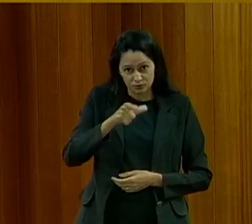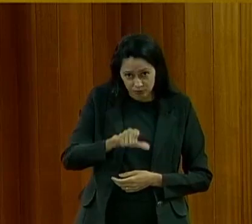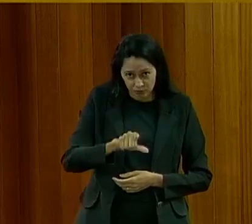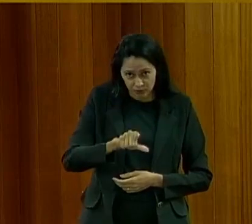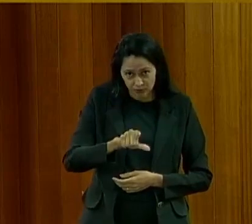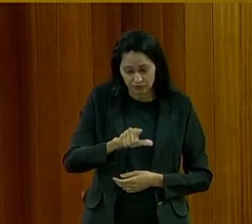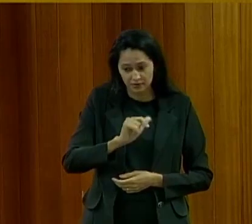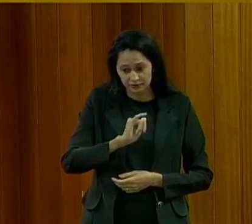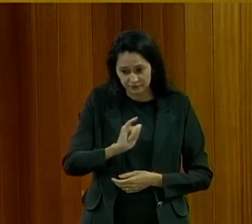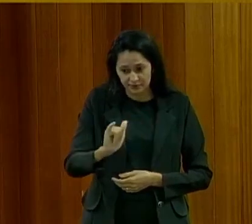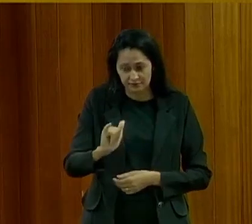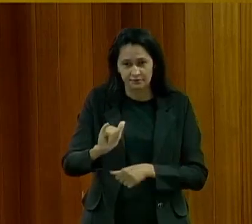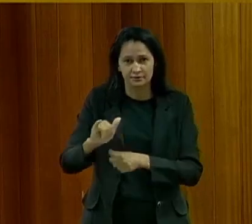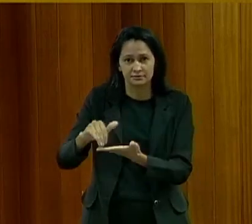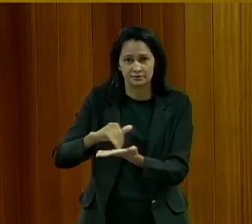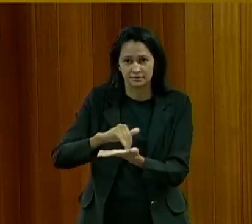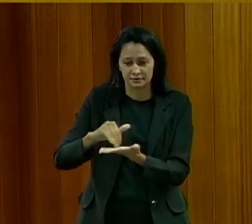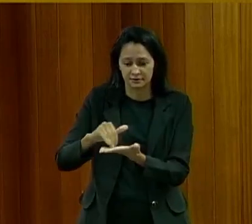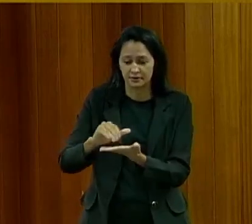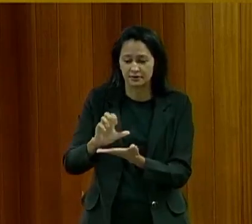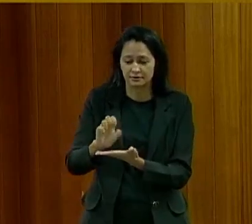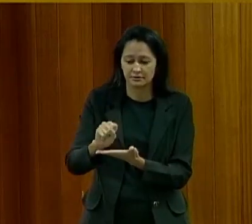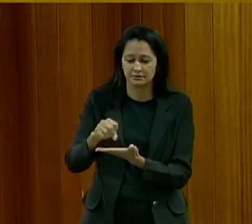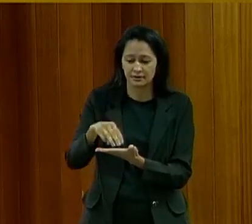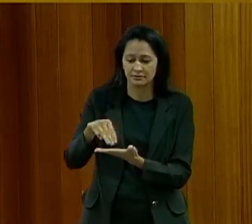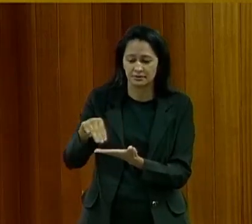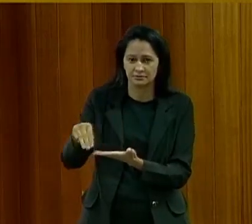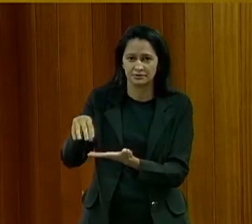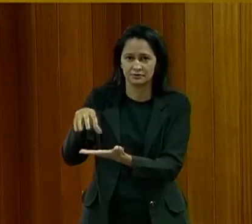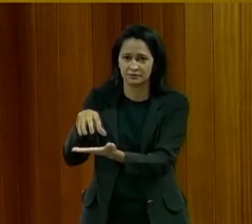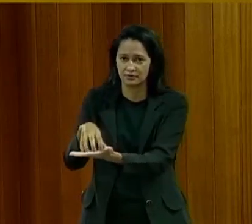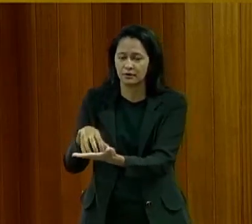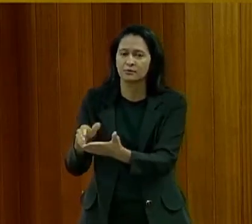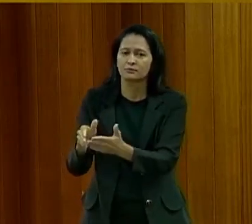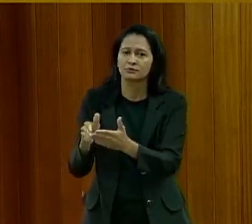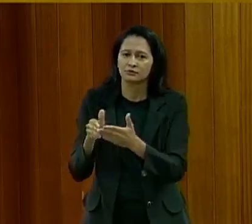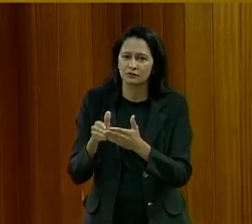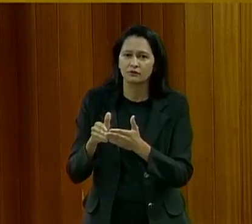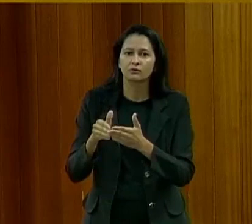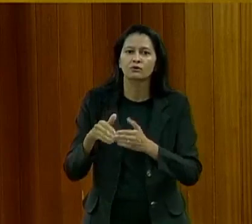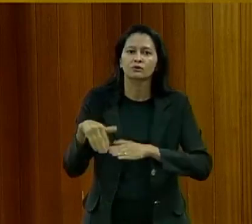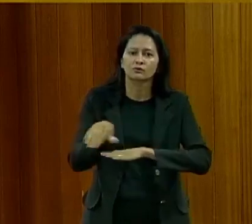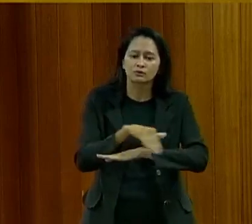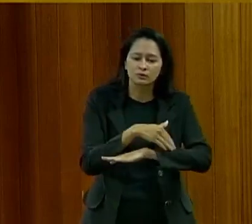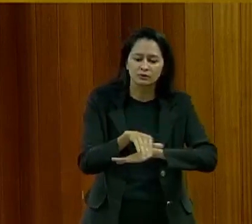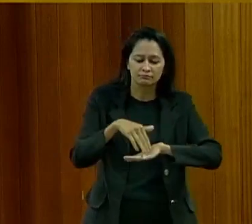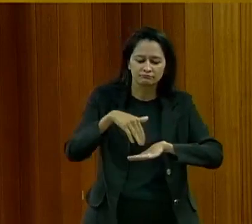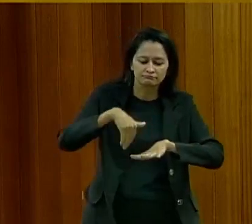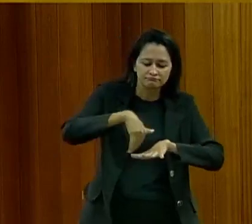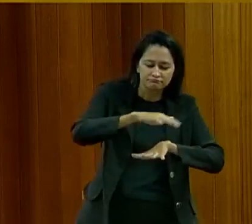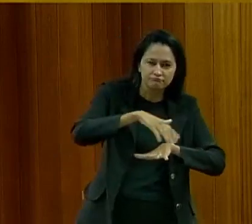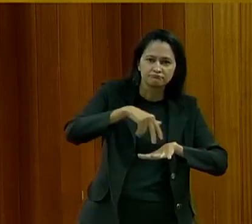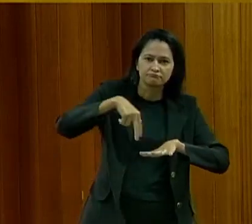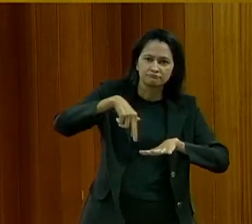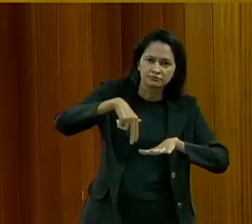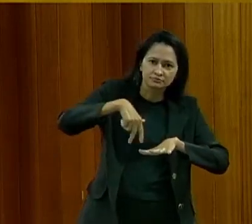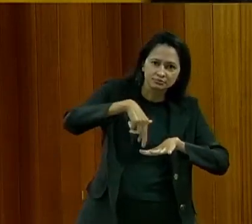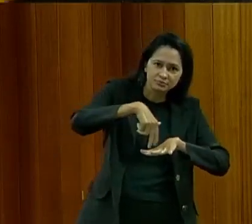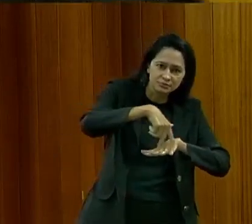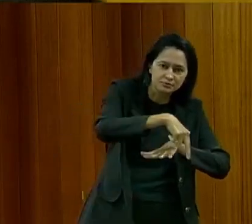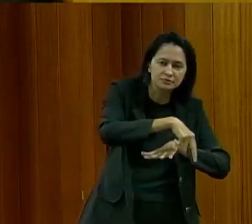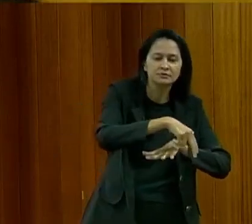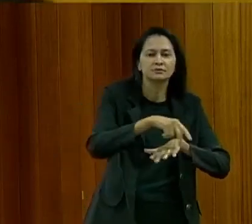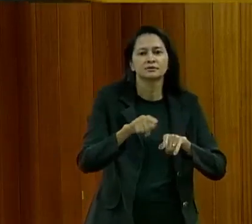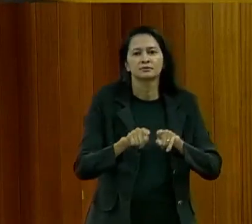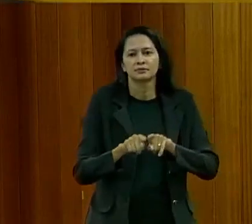implantação da sinalização de trânsito do residencial Arco Verde, residencial Ville de France e na rua Murici, no Parque